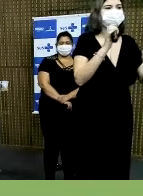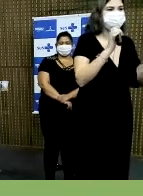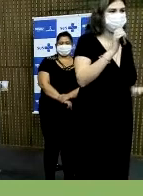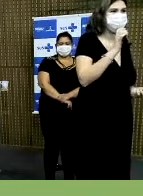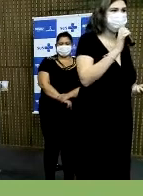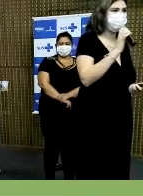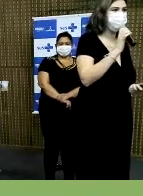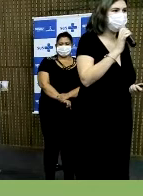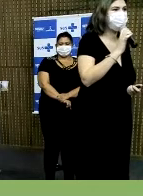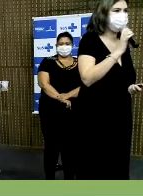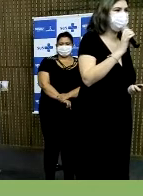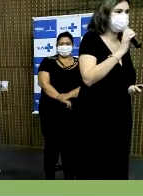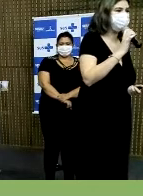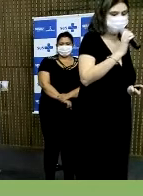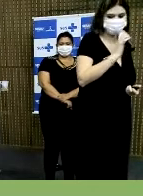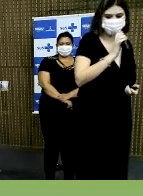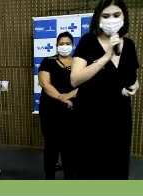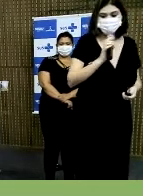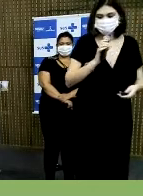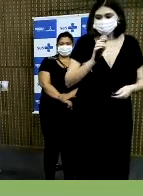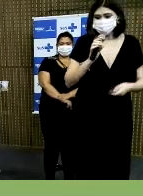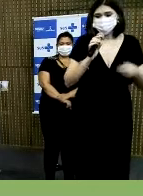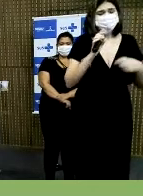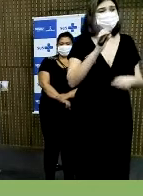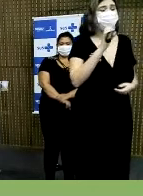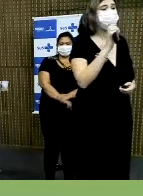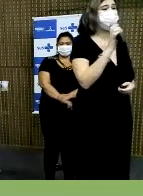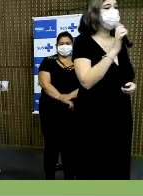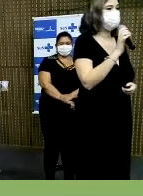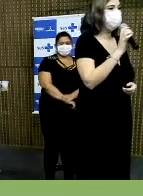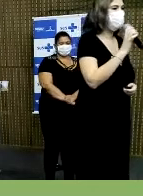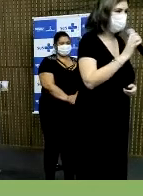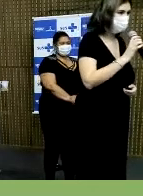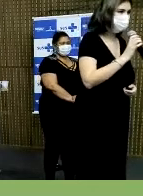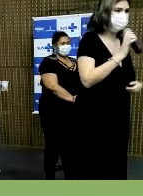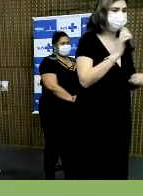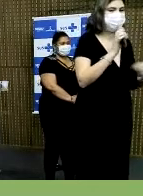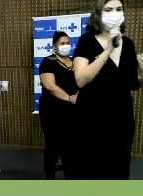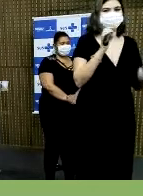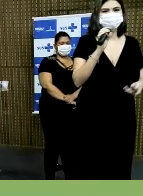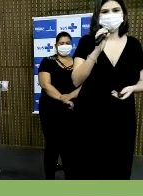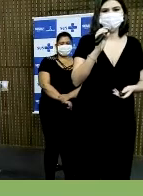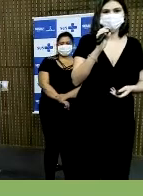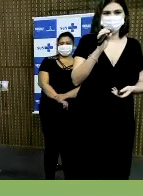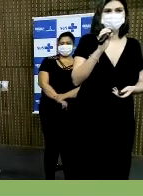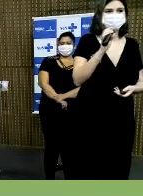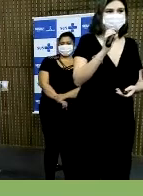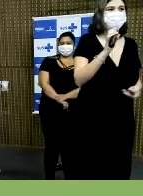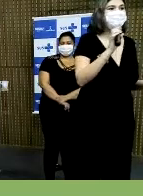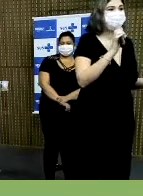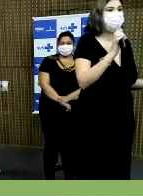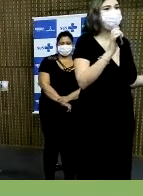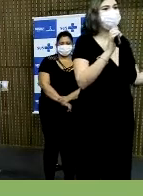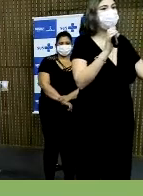mãe de trazer o bebê para a gente estar fazendo o teste. Nós temos uma UAI, que é uma unidade de atenção infantil,